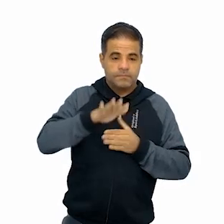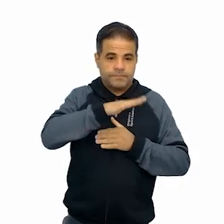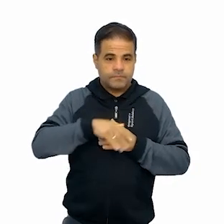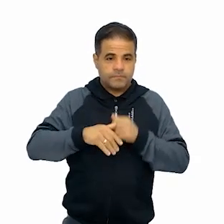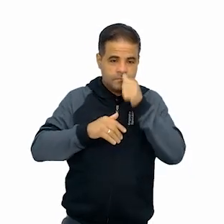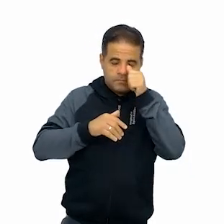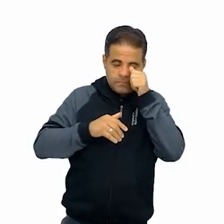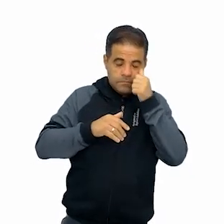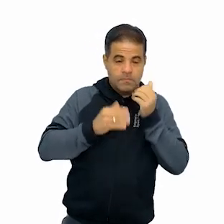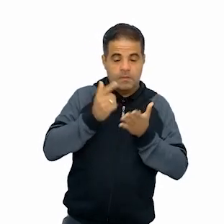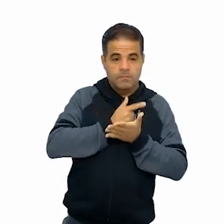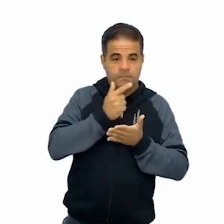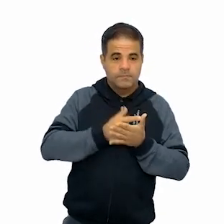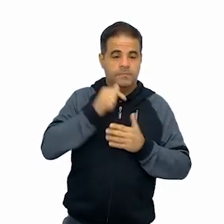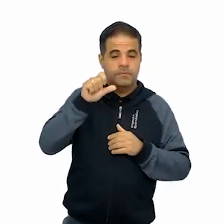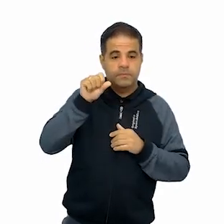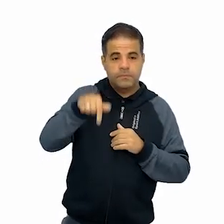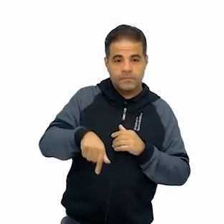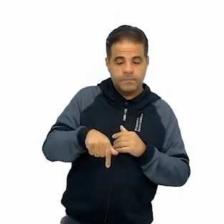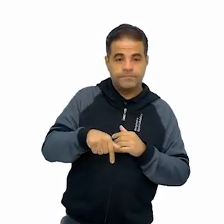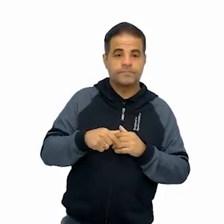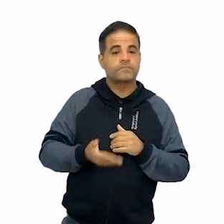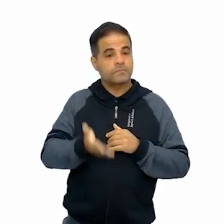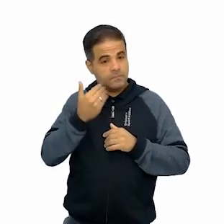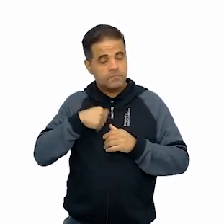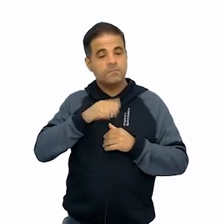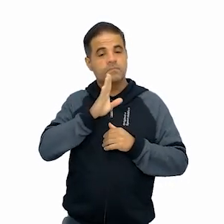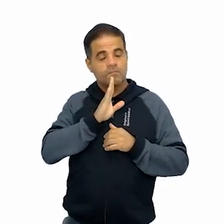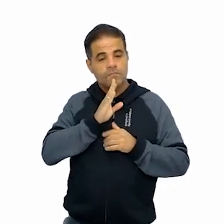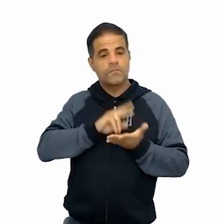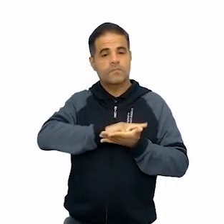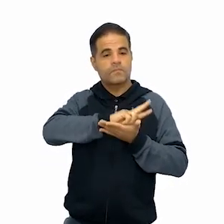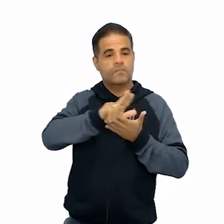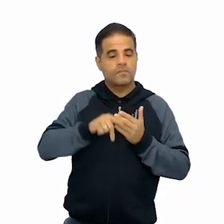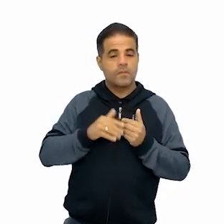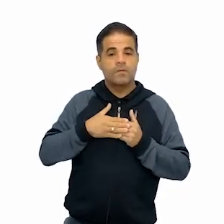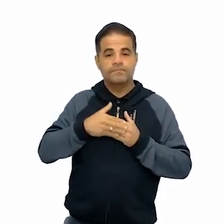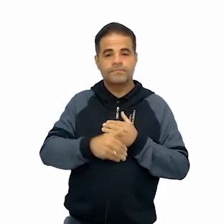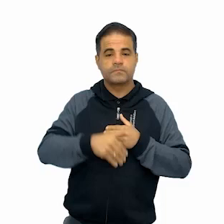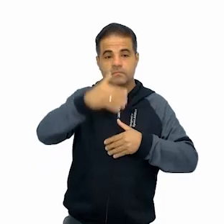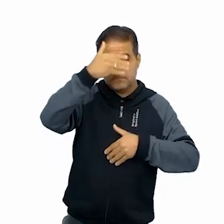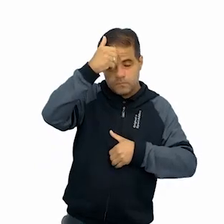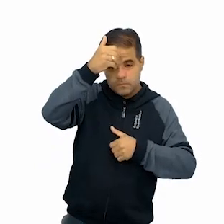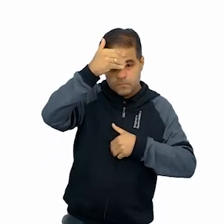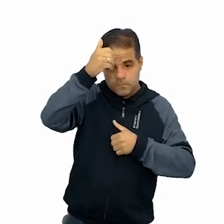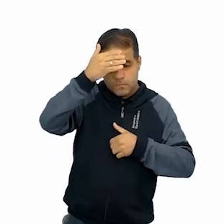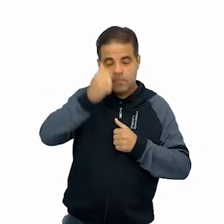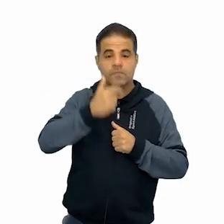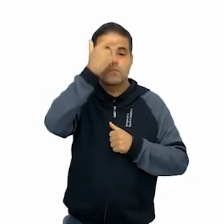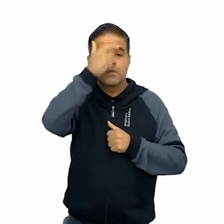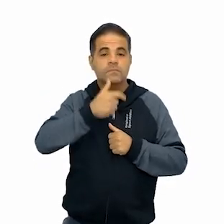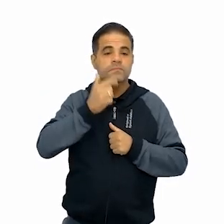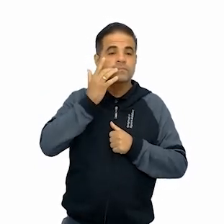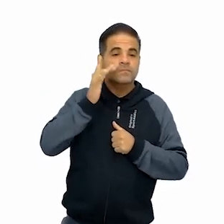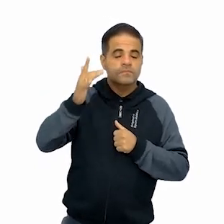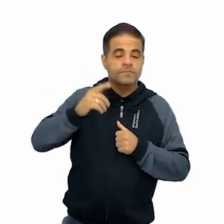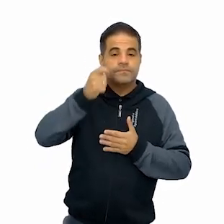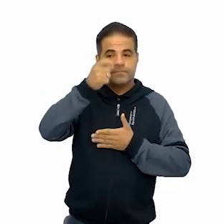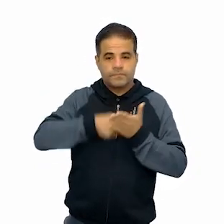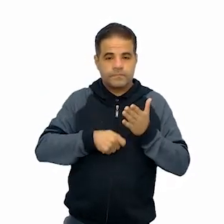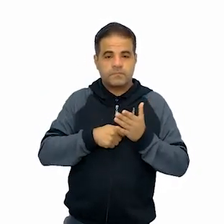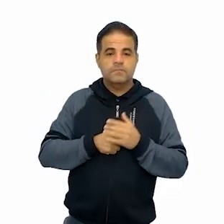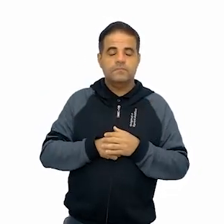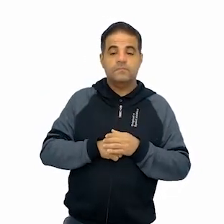página 97. Então, vamos conhecer as características do mico-leão de cara dourada e escrever sua